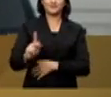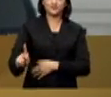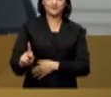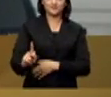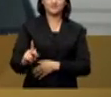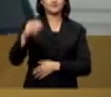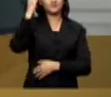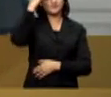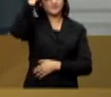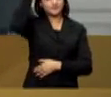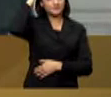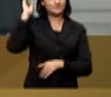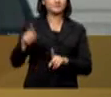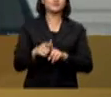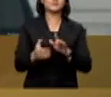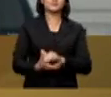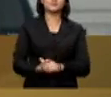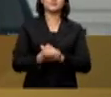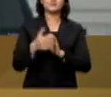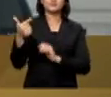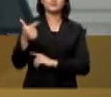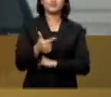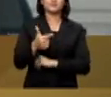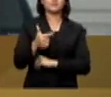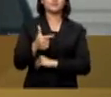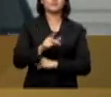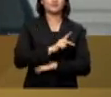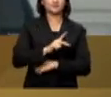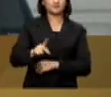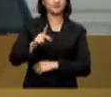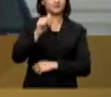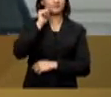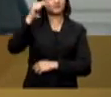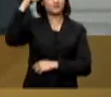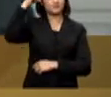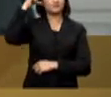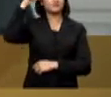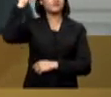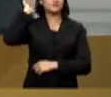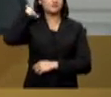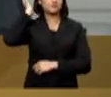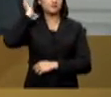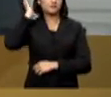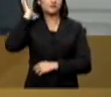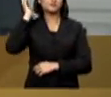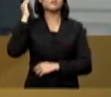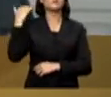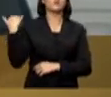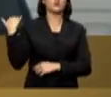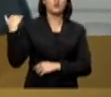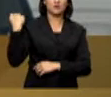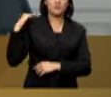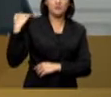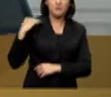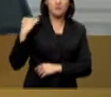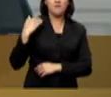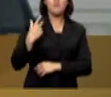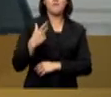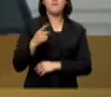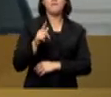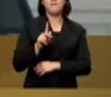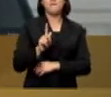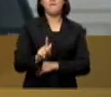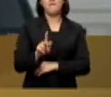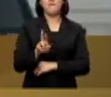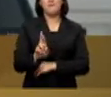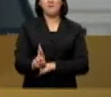Fux, cumprimento também a nossa vice-presidente, ministra Rosa Weber, ministra Carmen, ministros, procurador-geral da